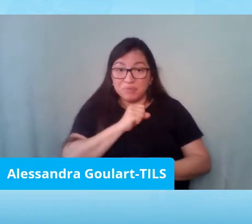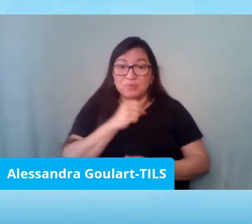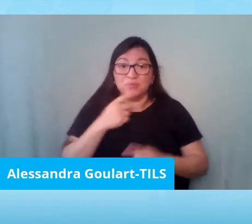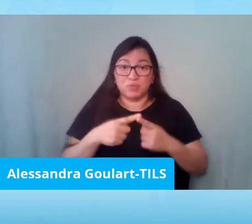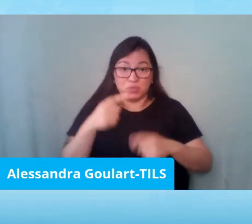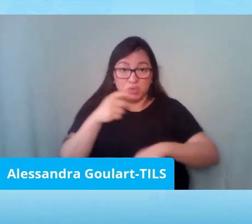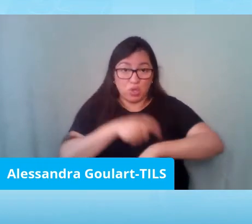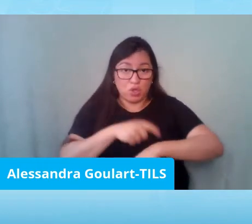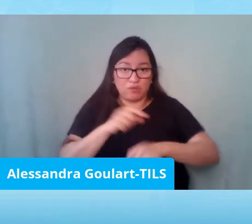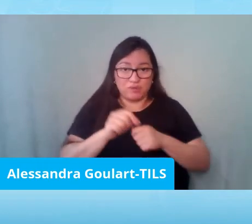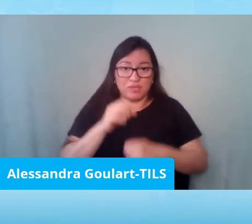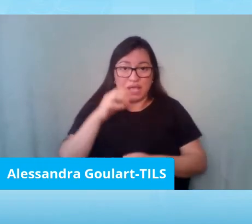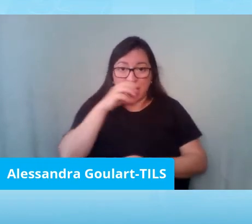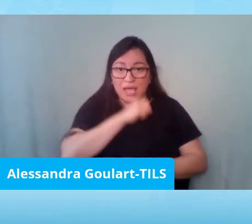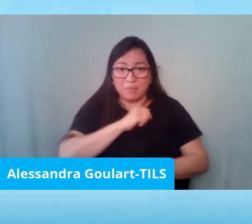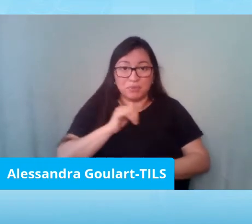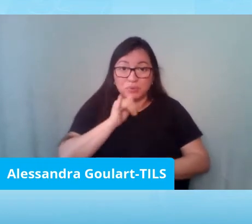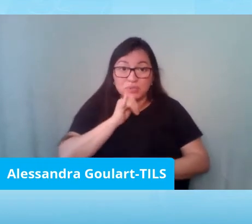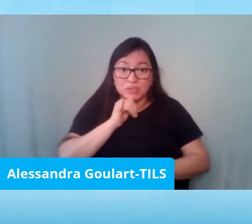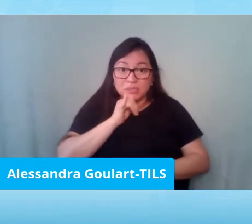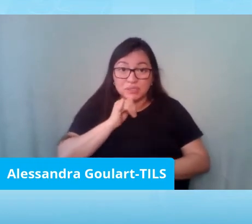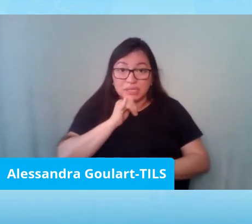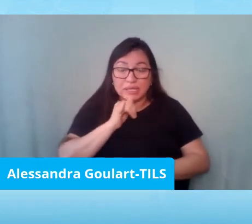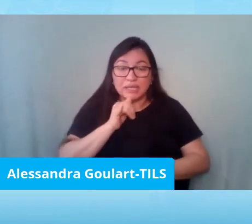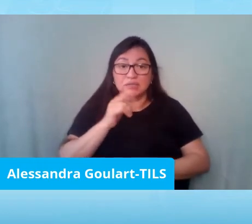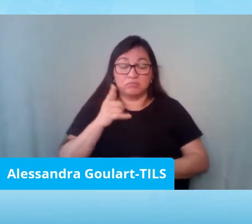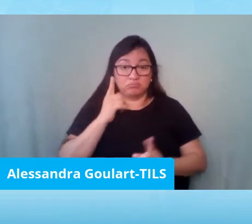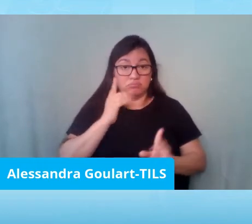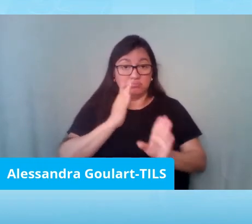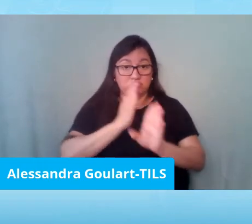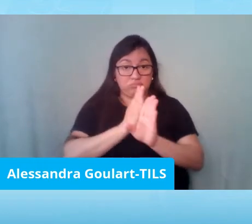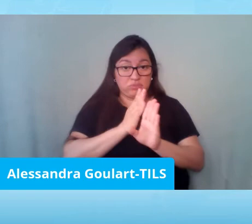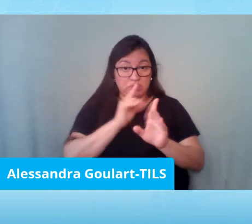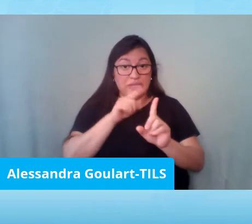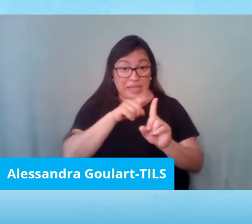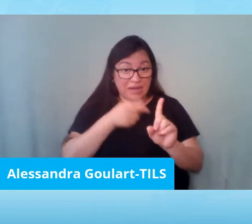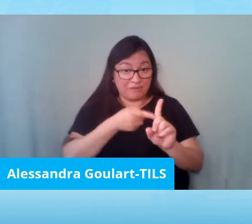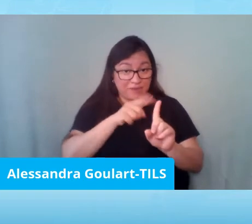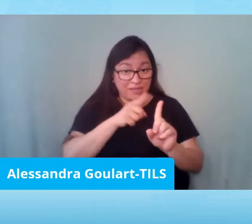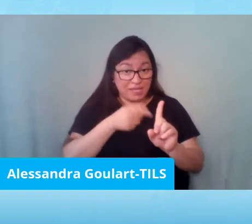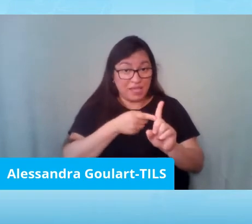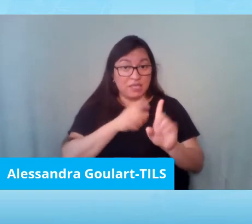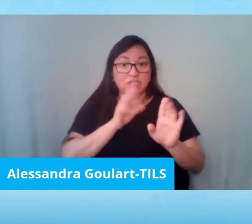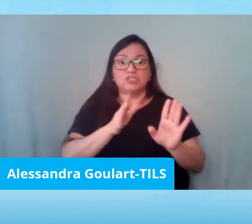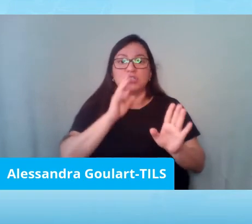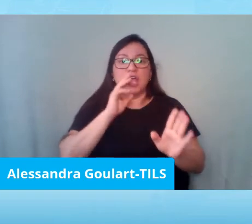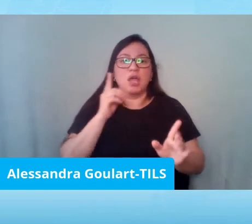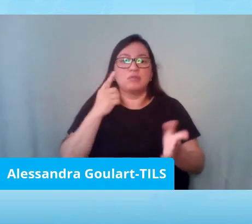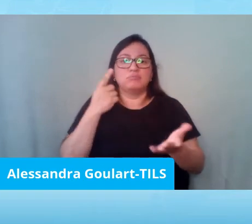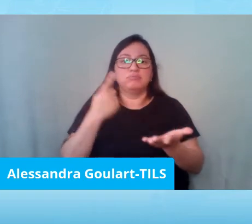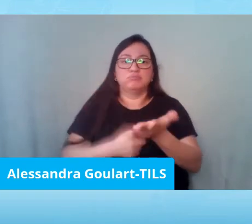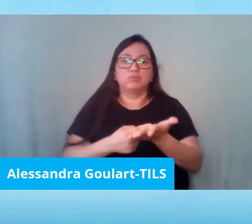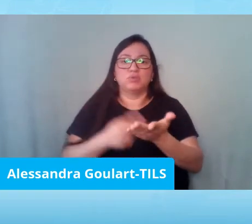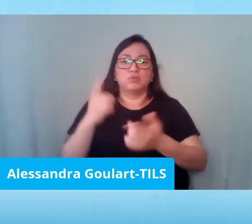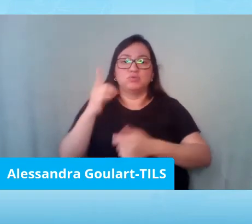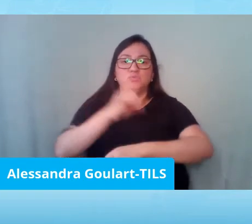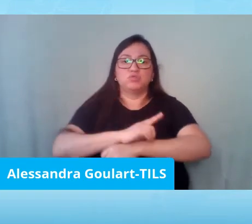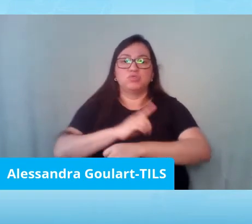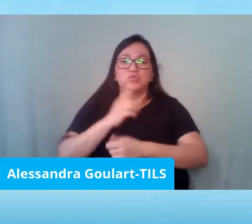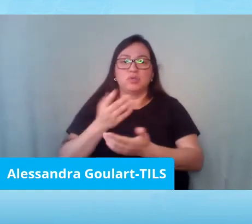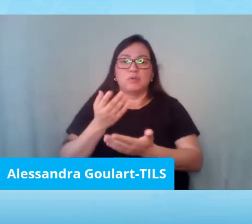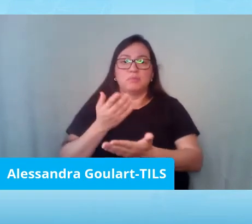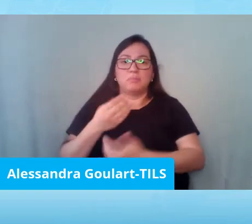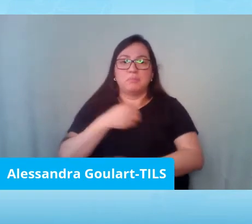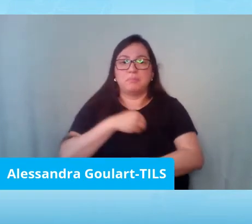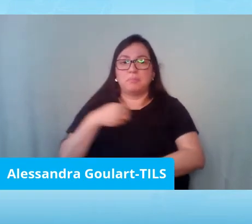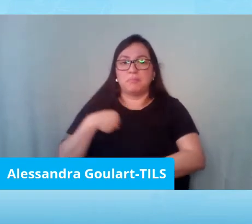de gravidez e essa mulher se descobre gestante, eu já marco a primeira consulta. né? E é isso com